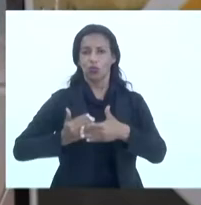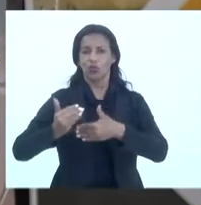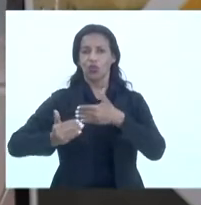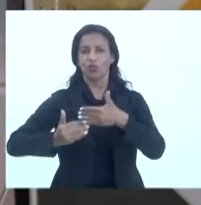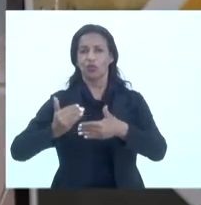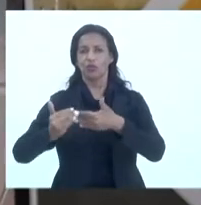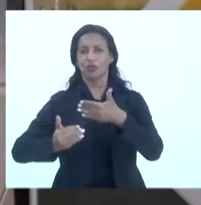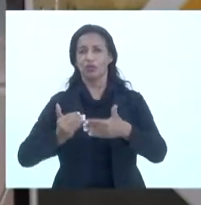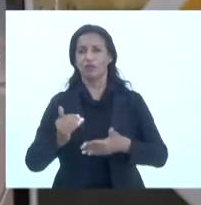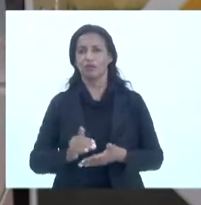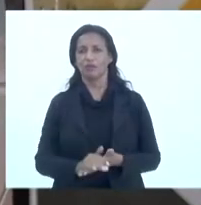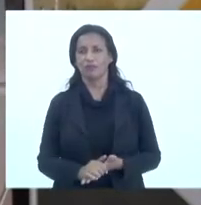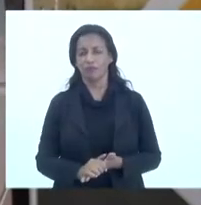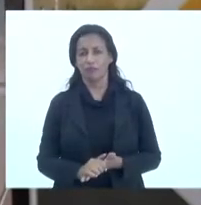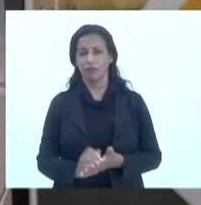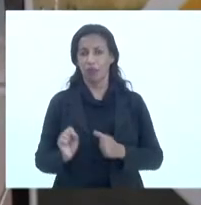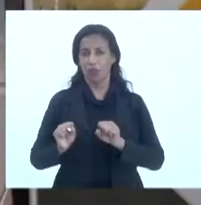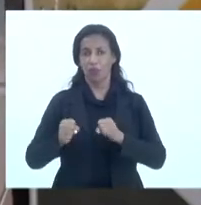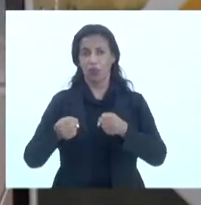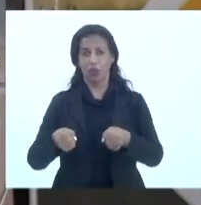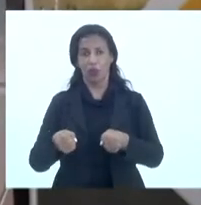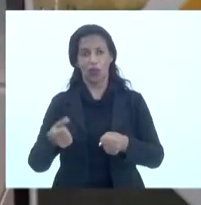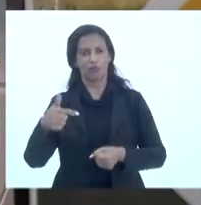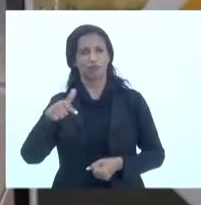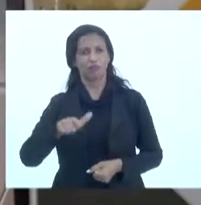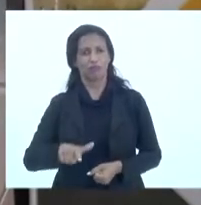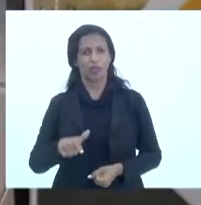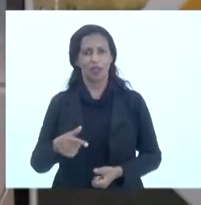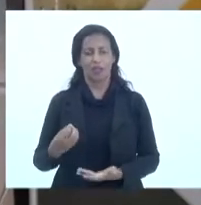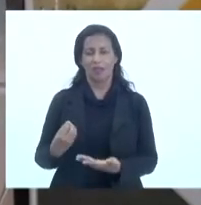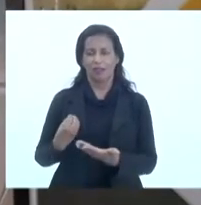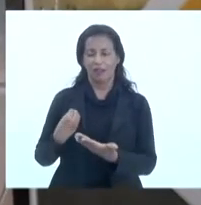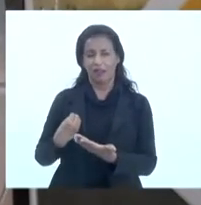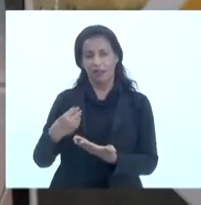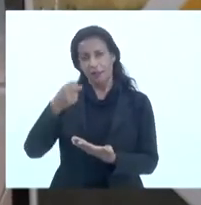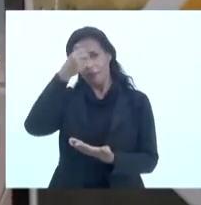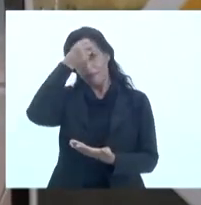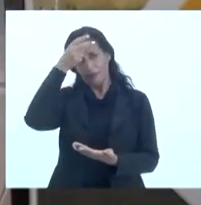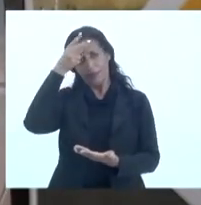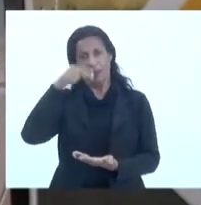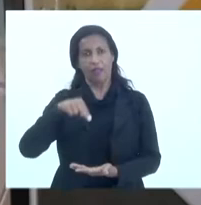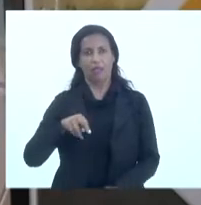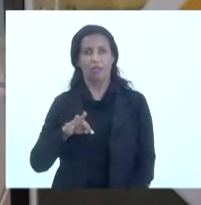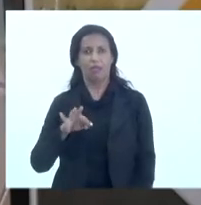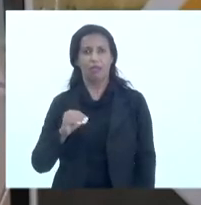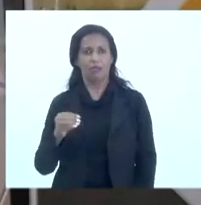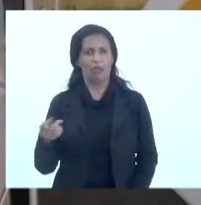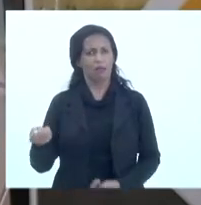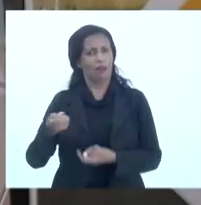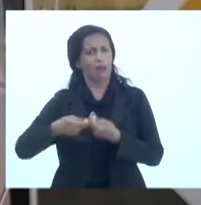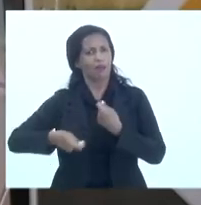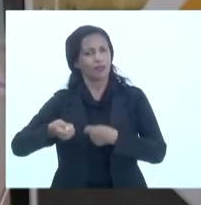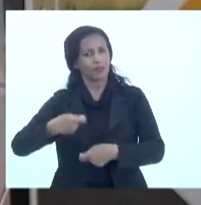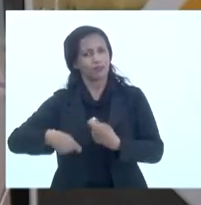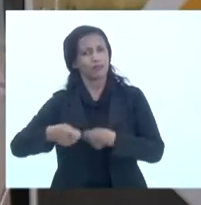muito, muito forte novamente, com a presença do prefeito Neto, que é o nosso